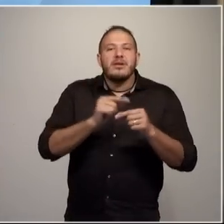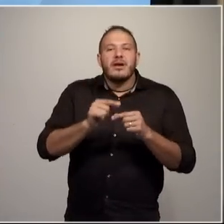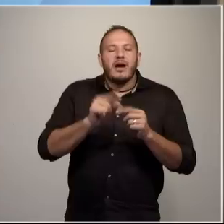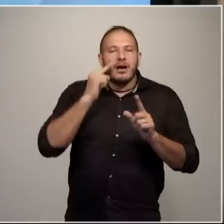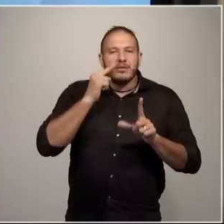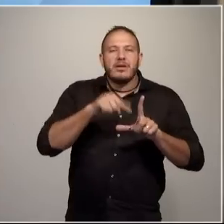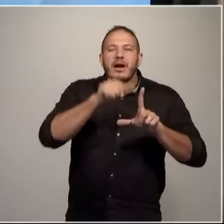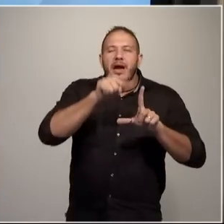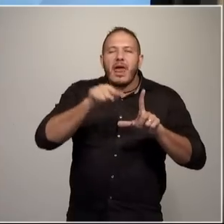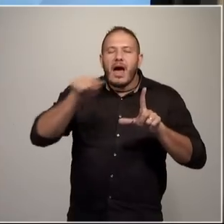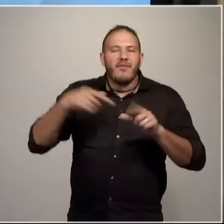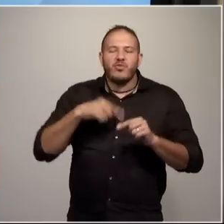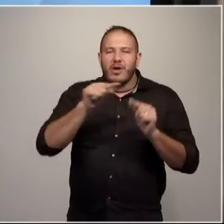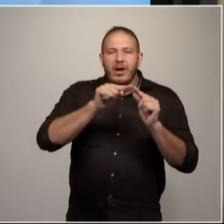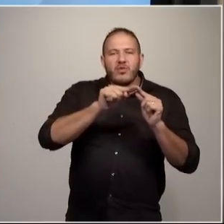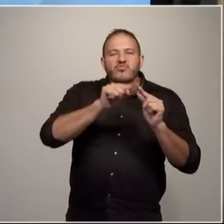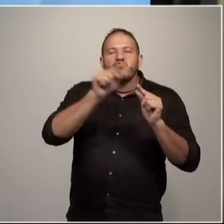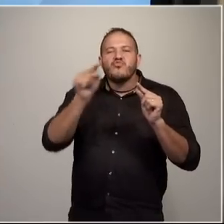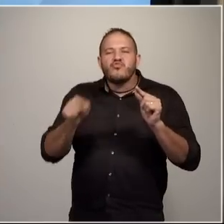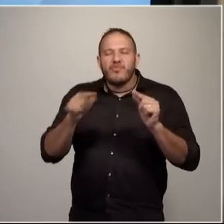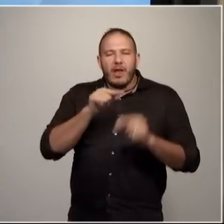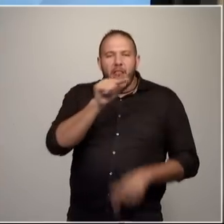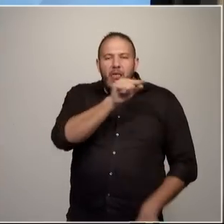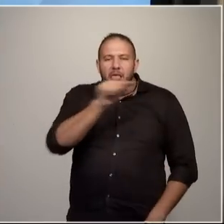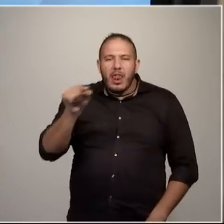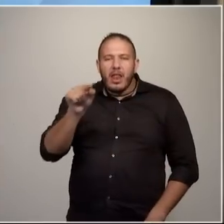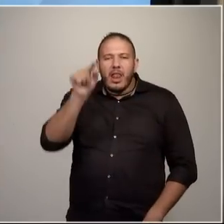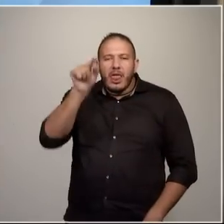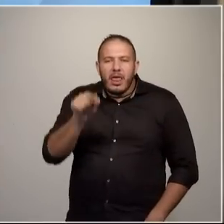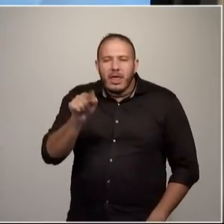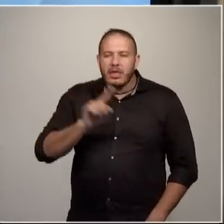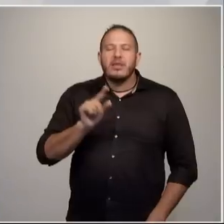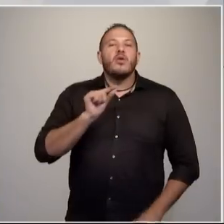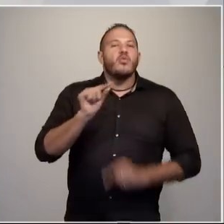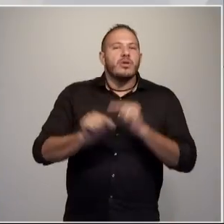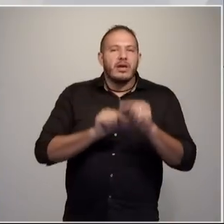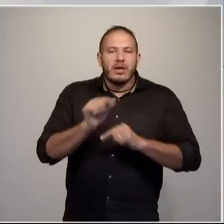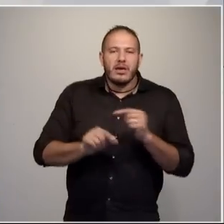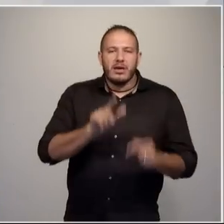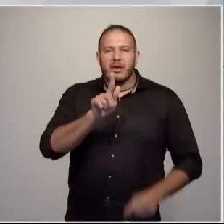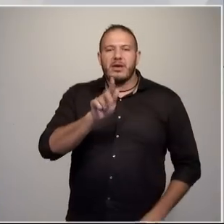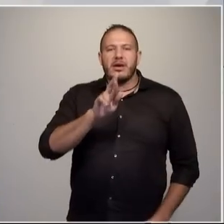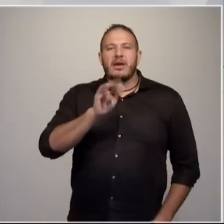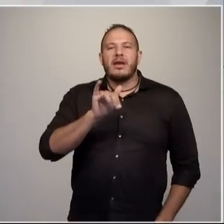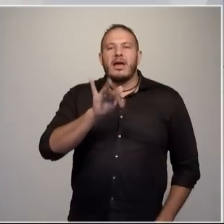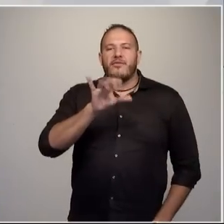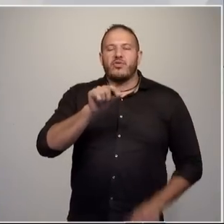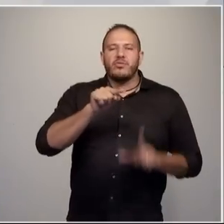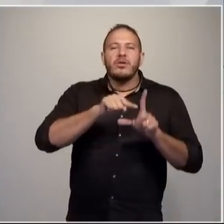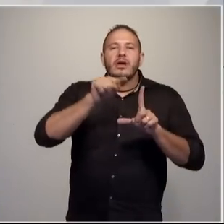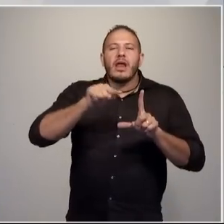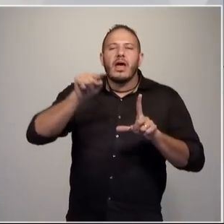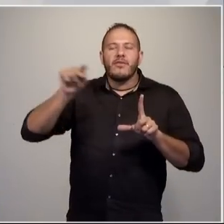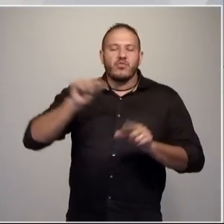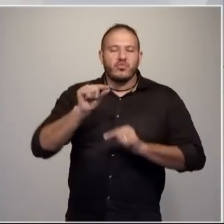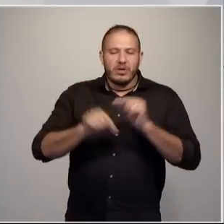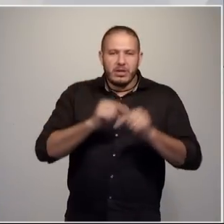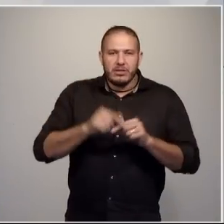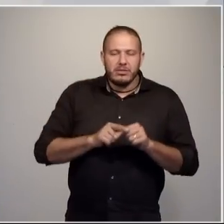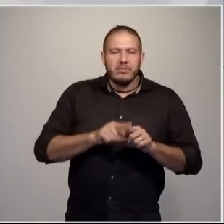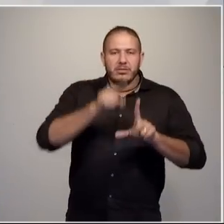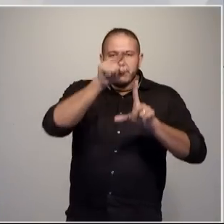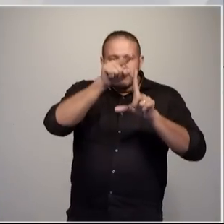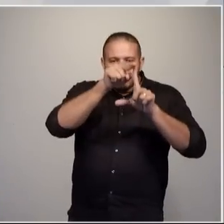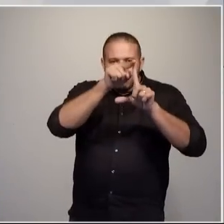mais curvas, linhas. O que é o gráfico desta função? É uma coisa que nós chamamos um